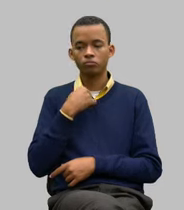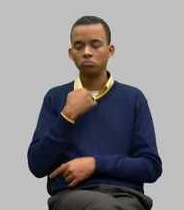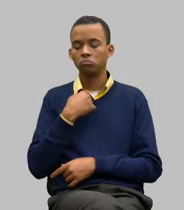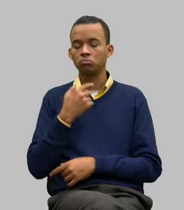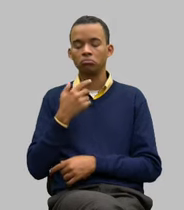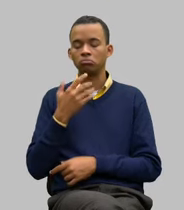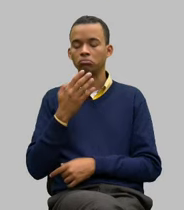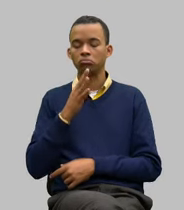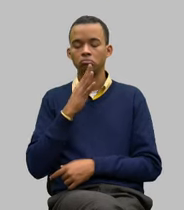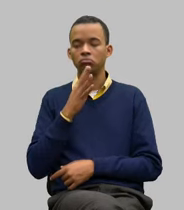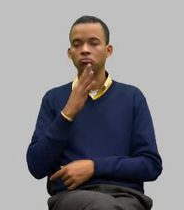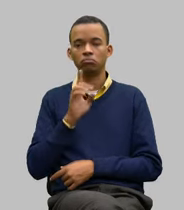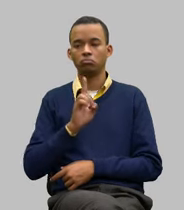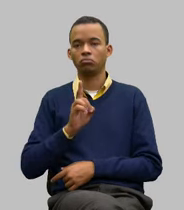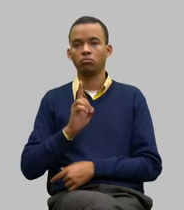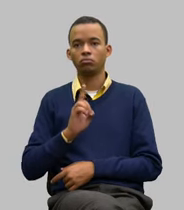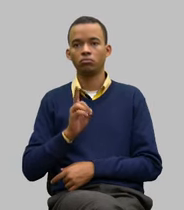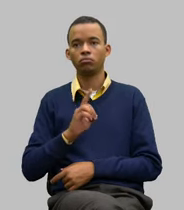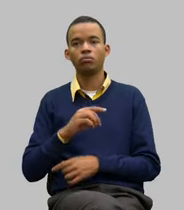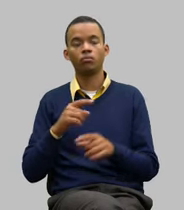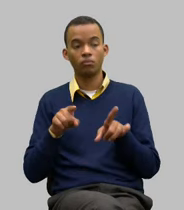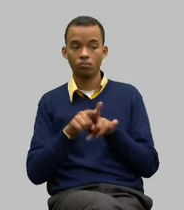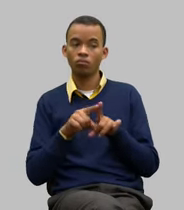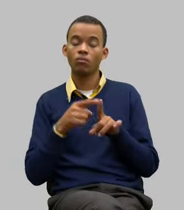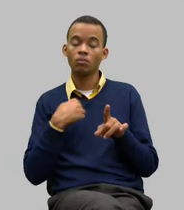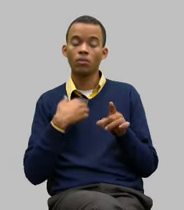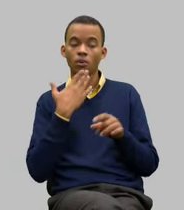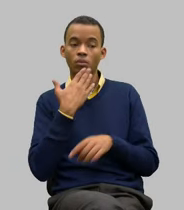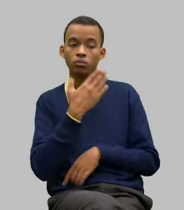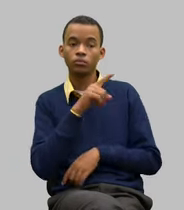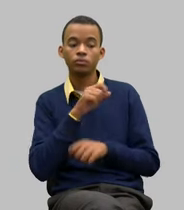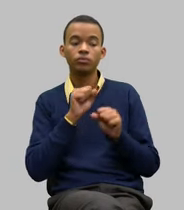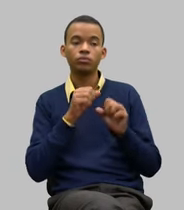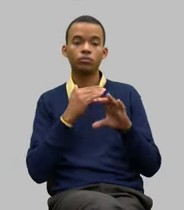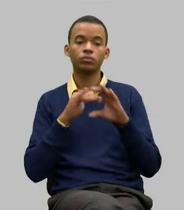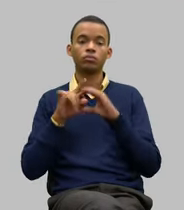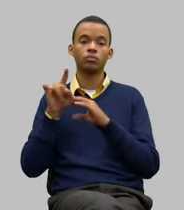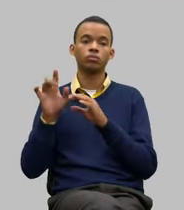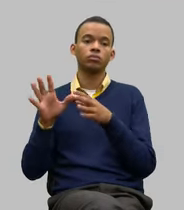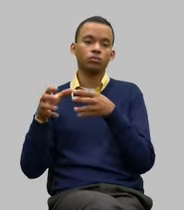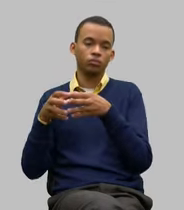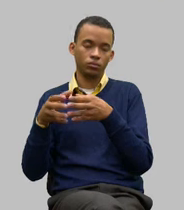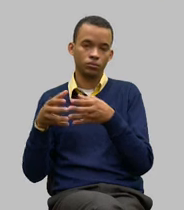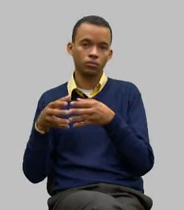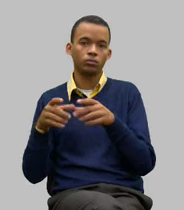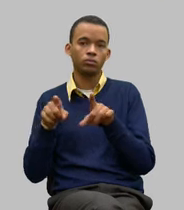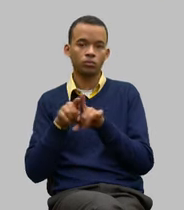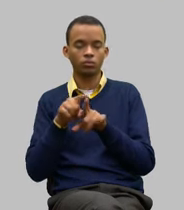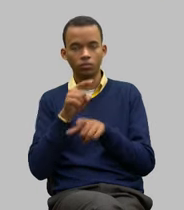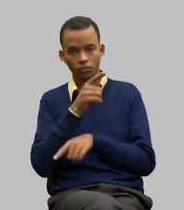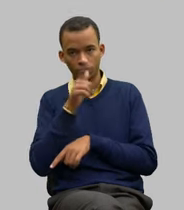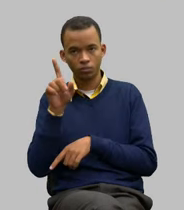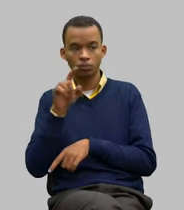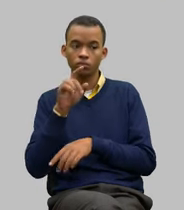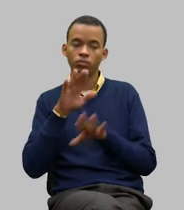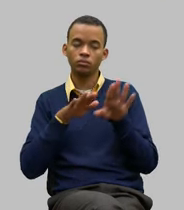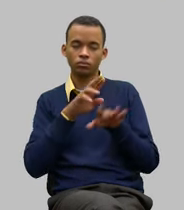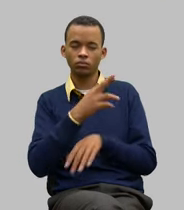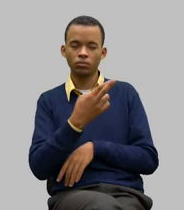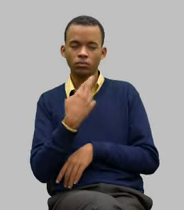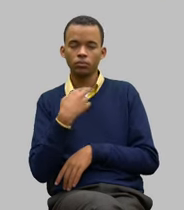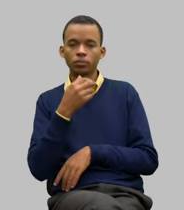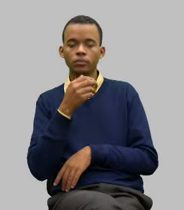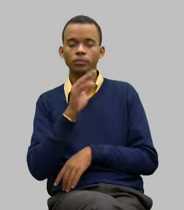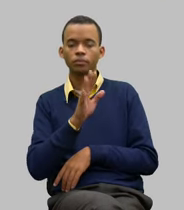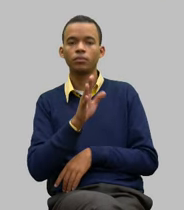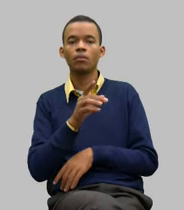fazer informar peço o senhor que pudesse encaminhar sim a comissão nomeação acho que essa daqui o senhor respondeu né Logo no